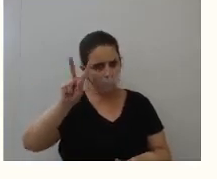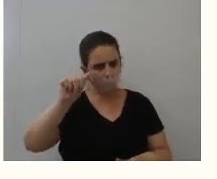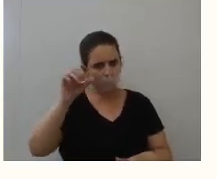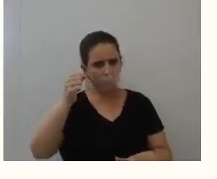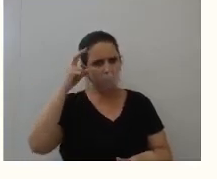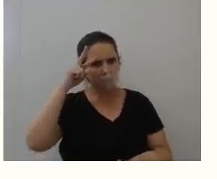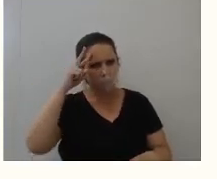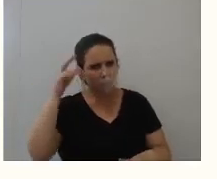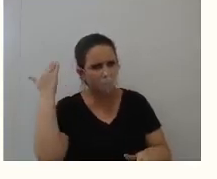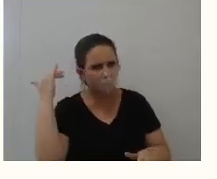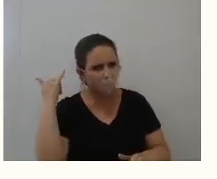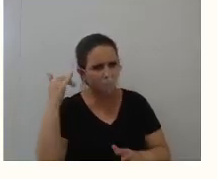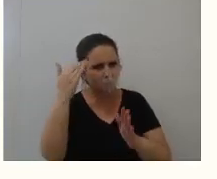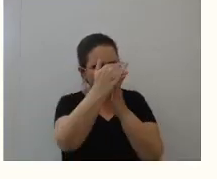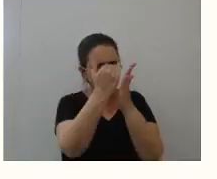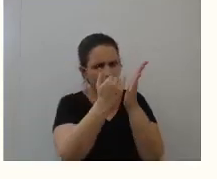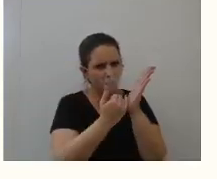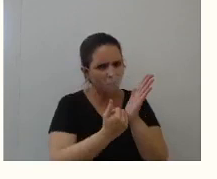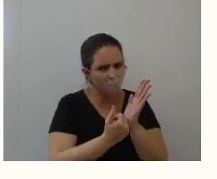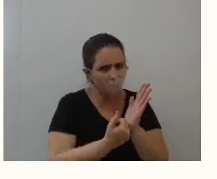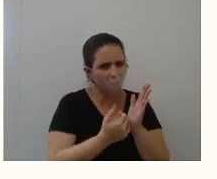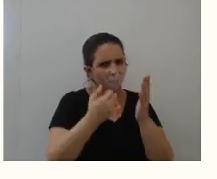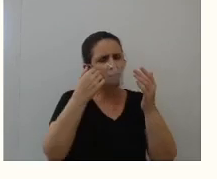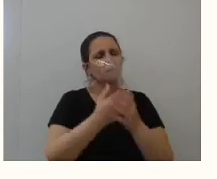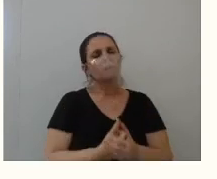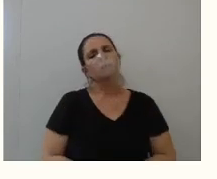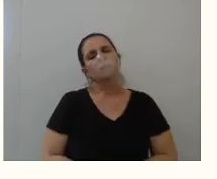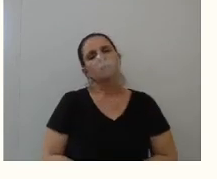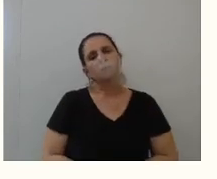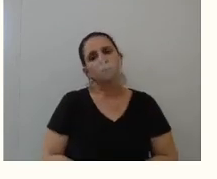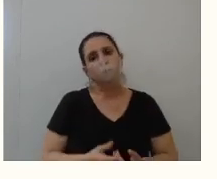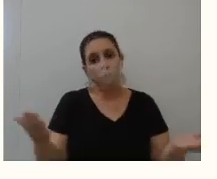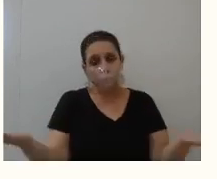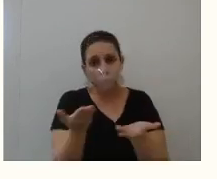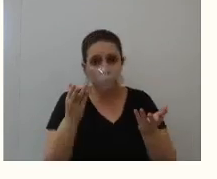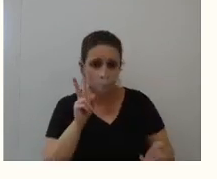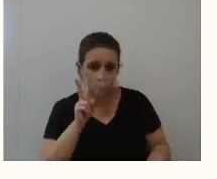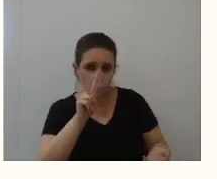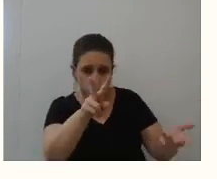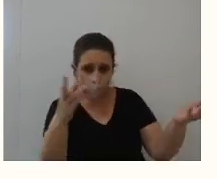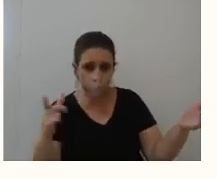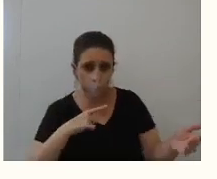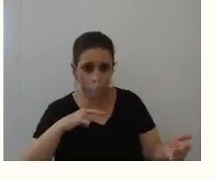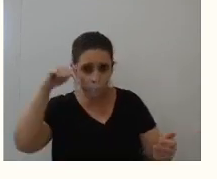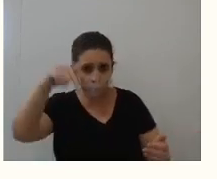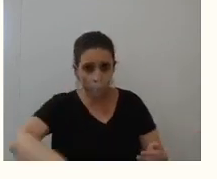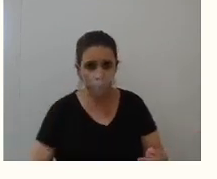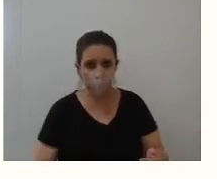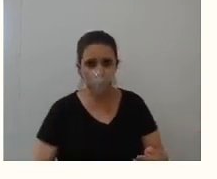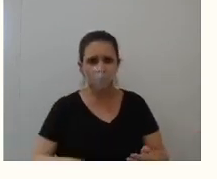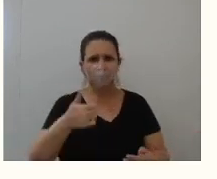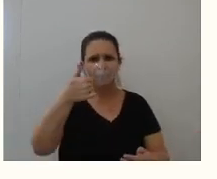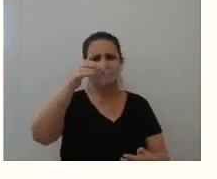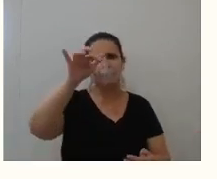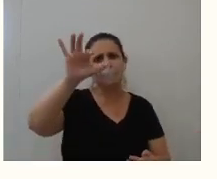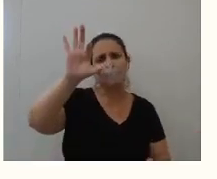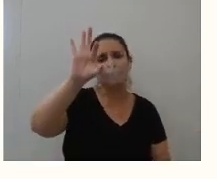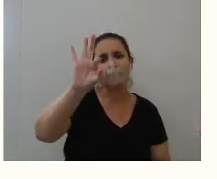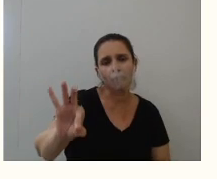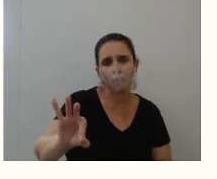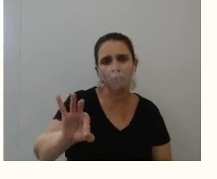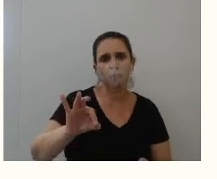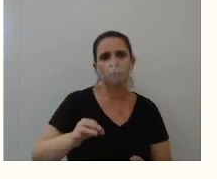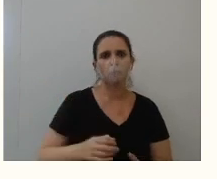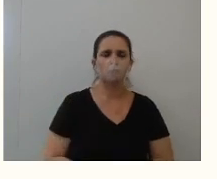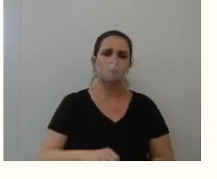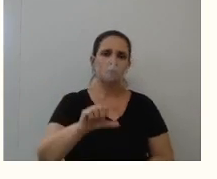adversativas, alternativas, conclusivas e explicativas. E olha o que tem pra gente ver hoje, ó. As 10